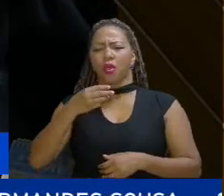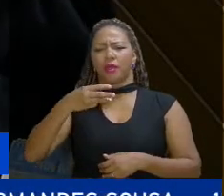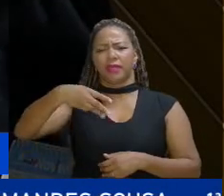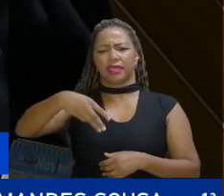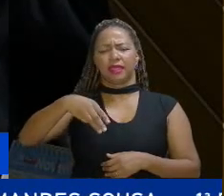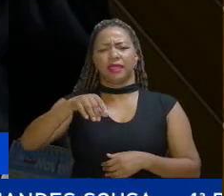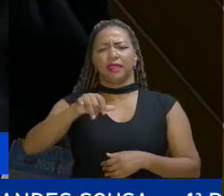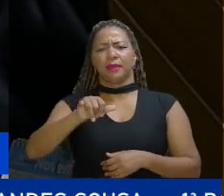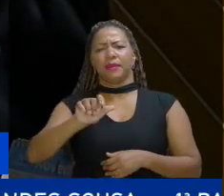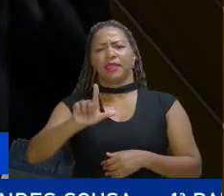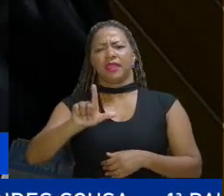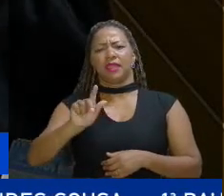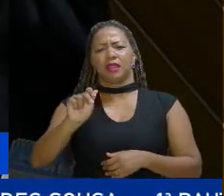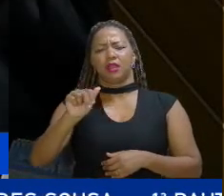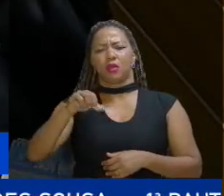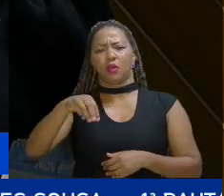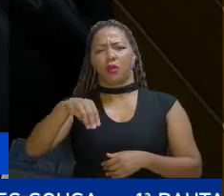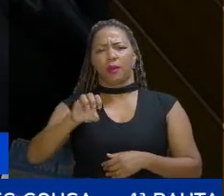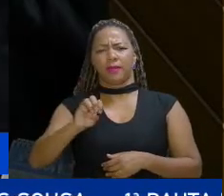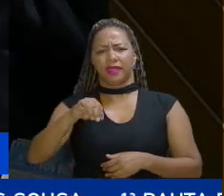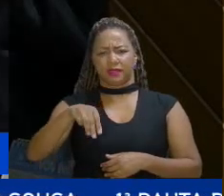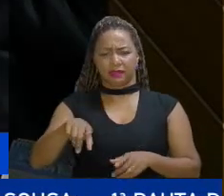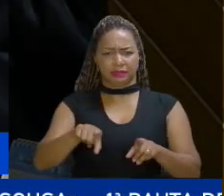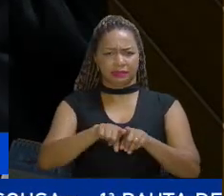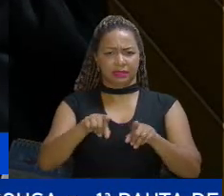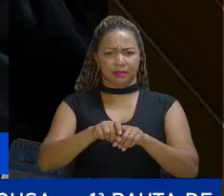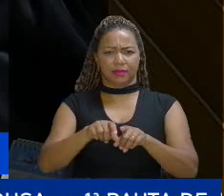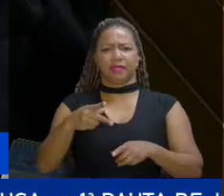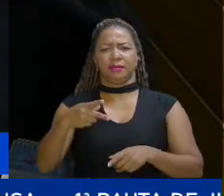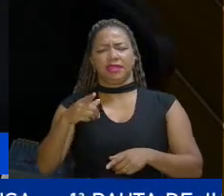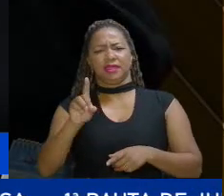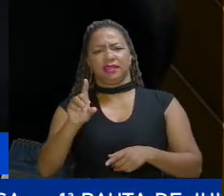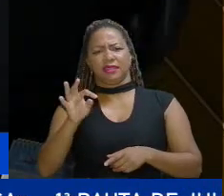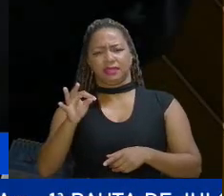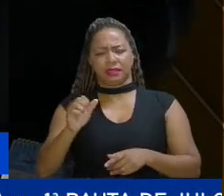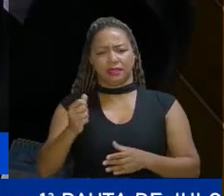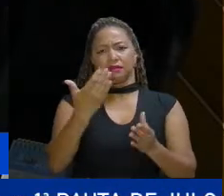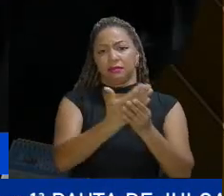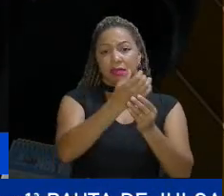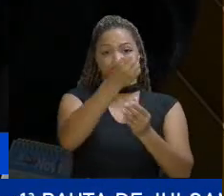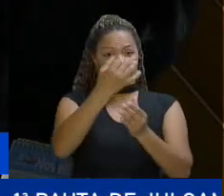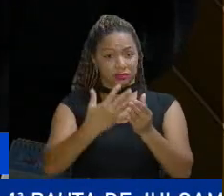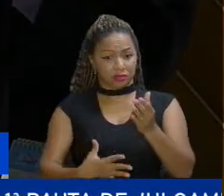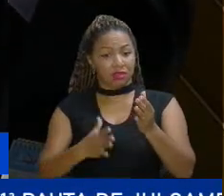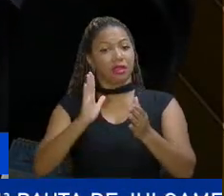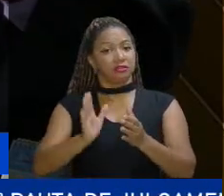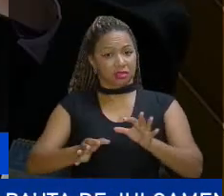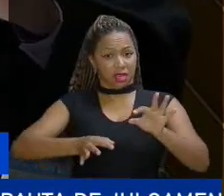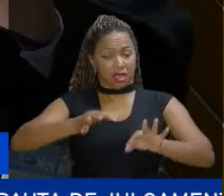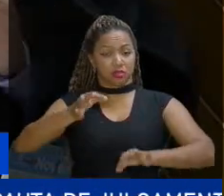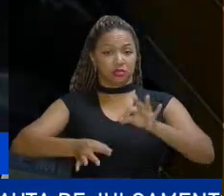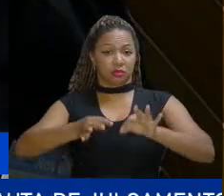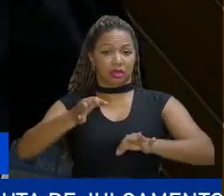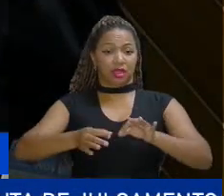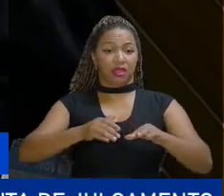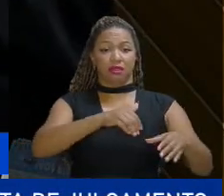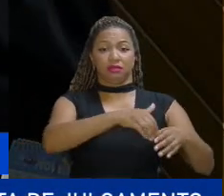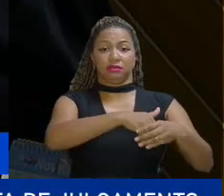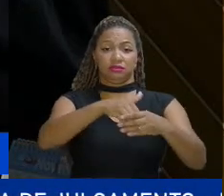PDT não poderiam insurgir-se por meio de embargos de declaração, embargos já julgados no último